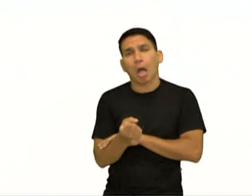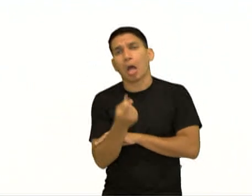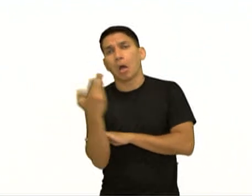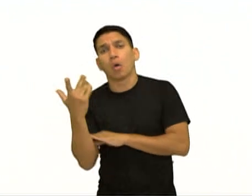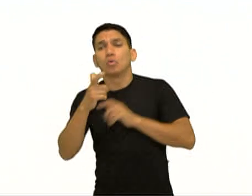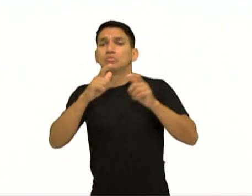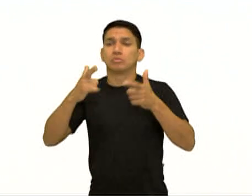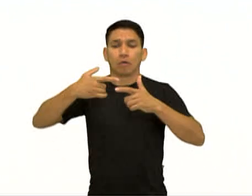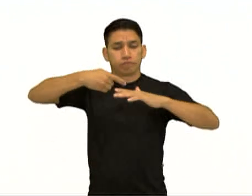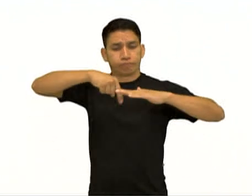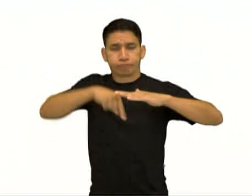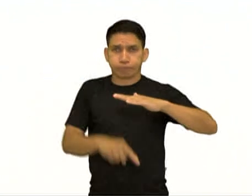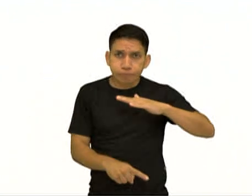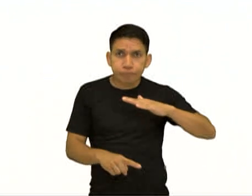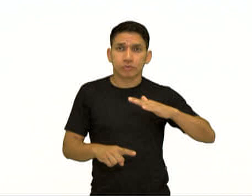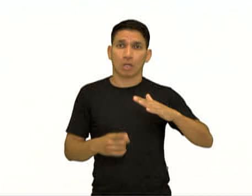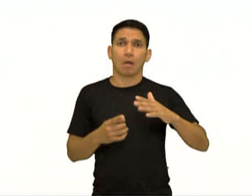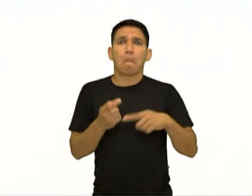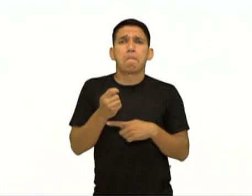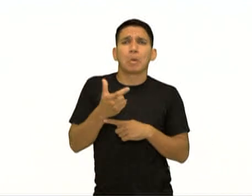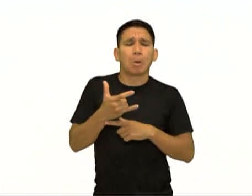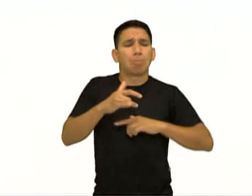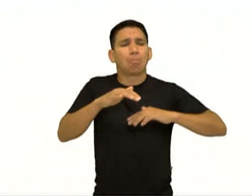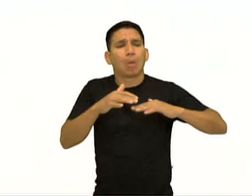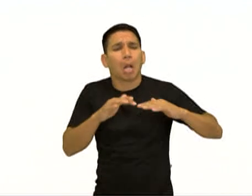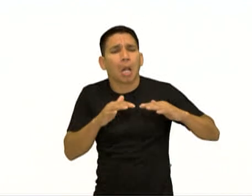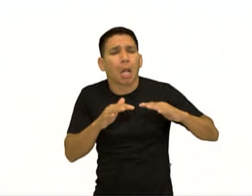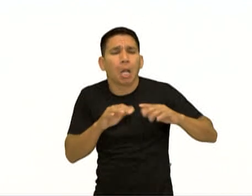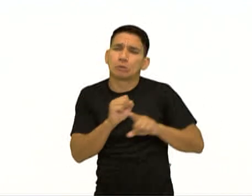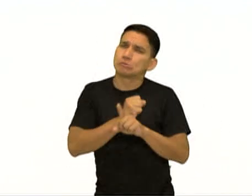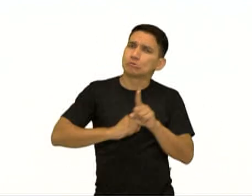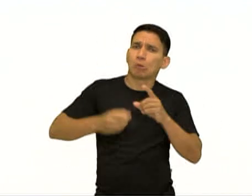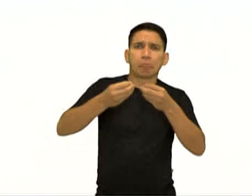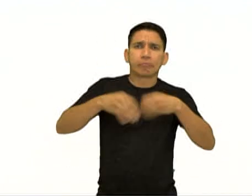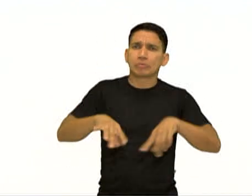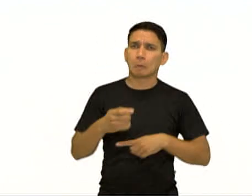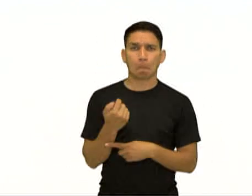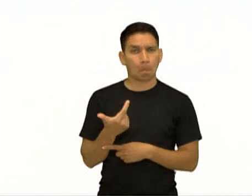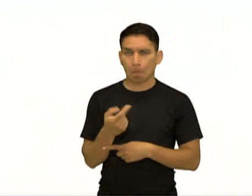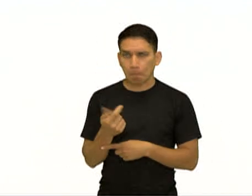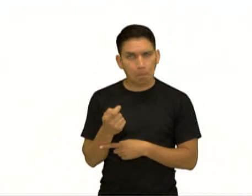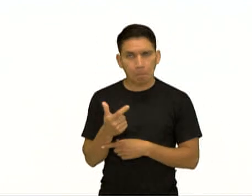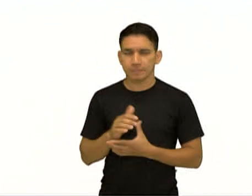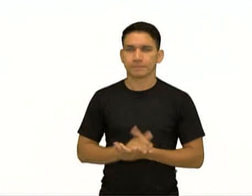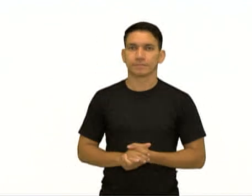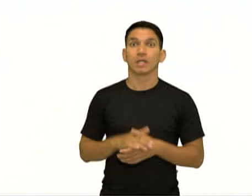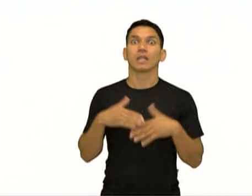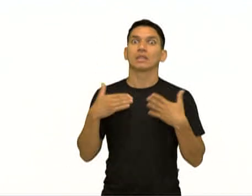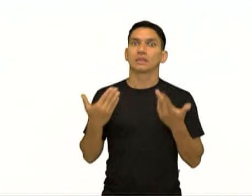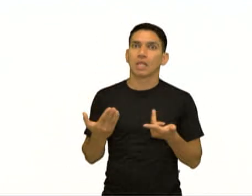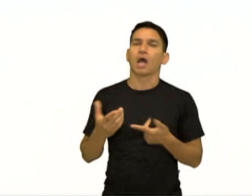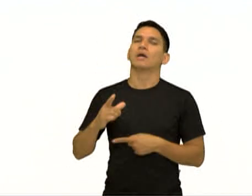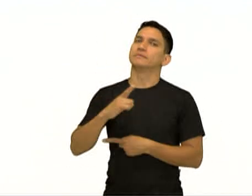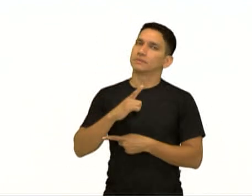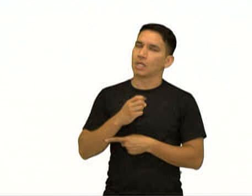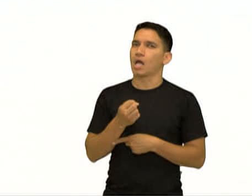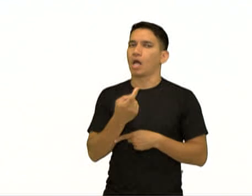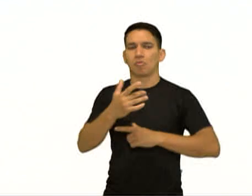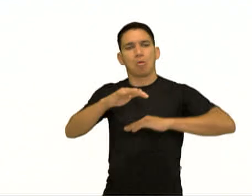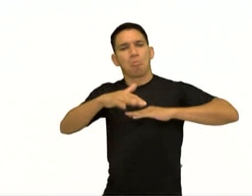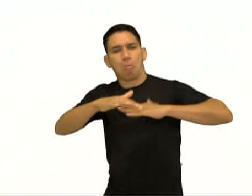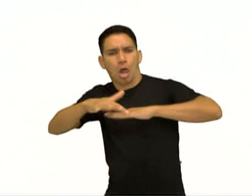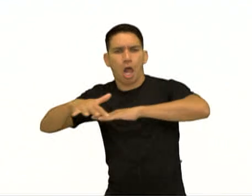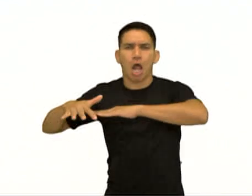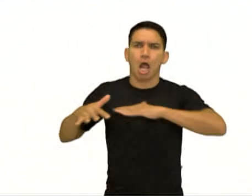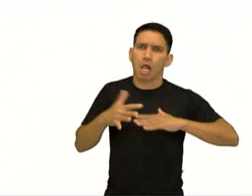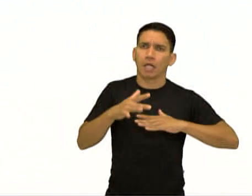grandes profundidades, causando menores prejuízos sociais. No entanto, a existência de eventuais tremores, a exemplo